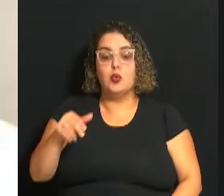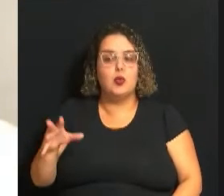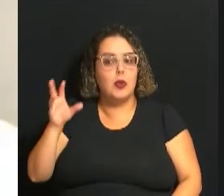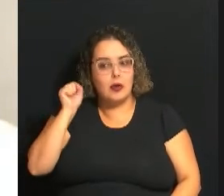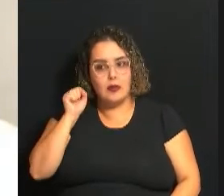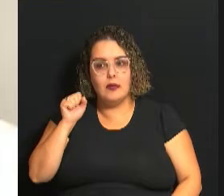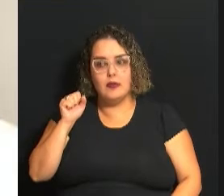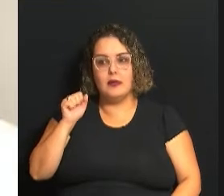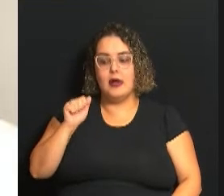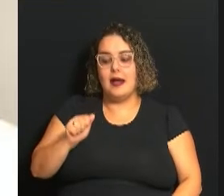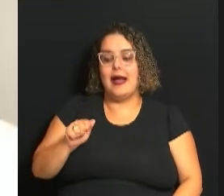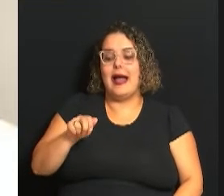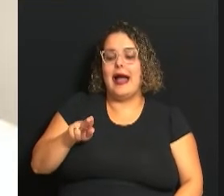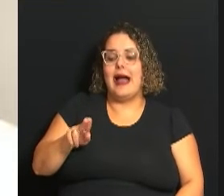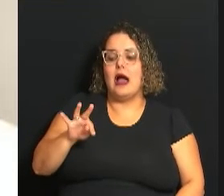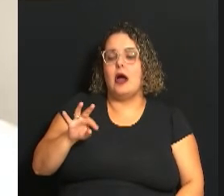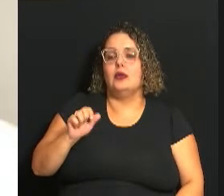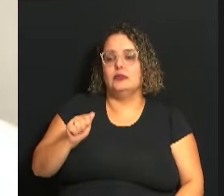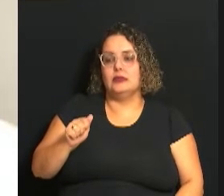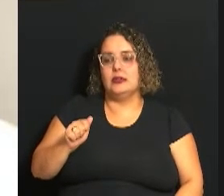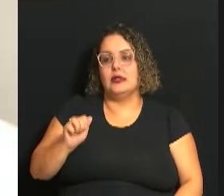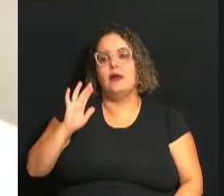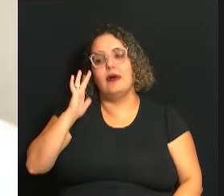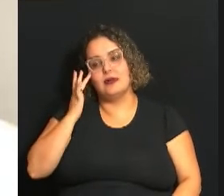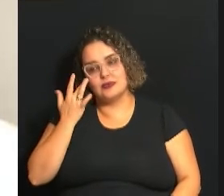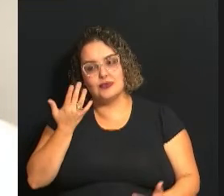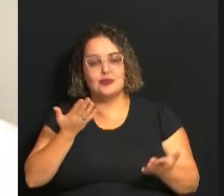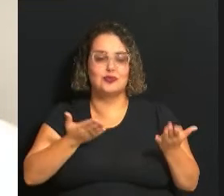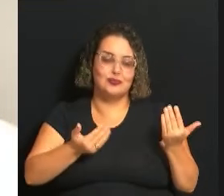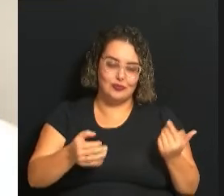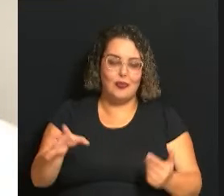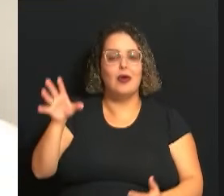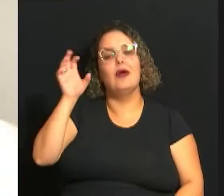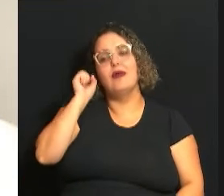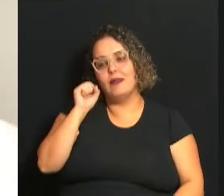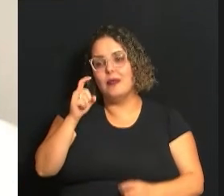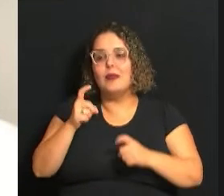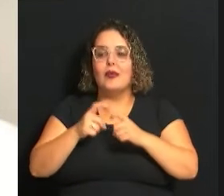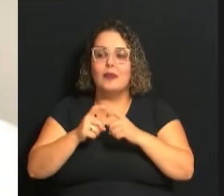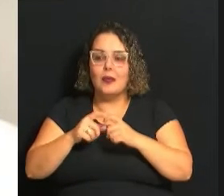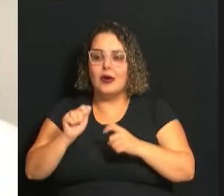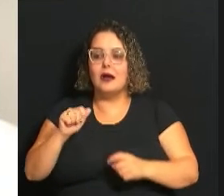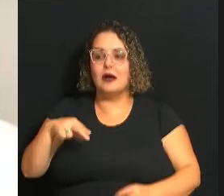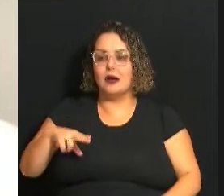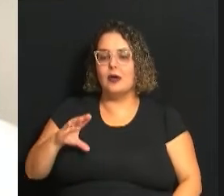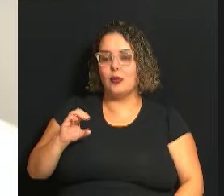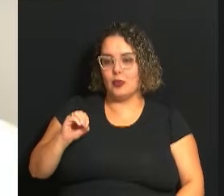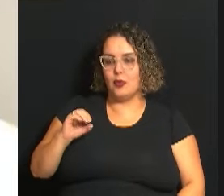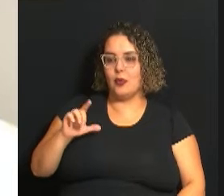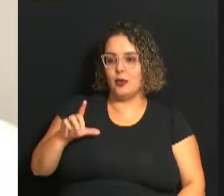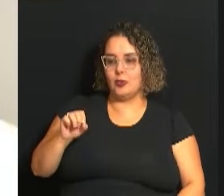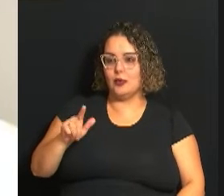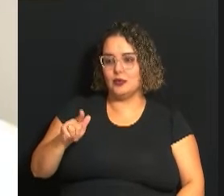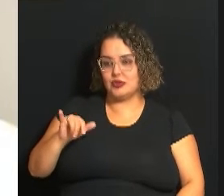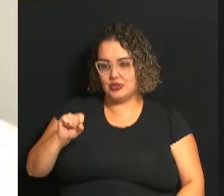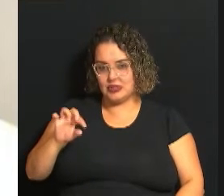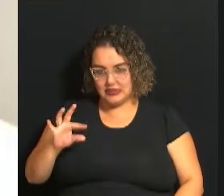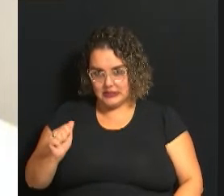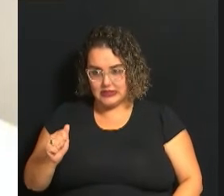busca dela. Acho que eu sou jovem o suficiente para, né, ouvir isso do meu oncologista. Então, eu estou numa fase agora que eu faço